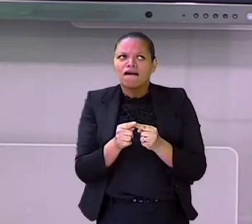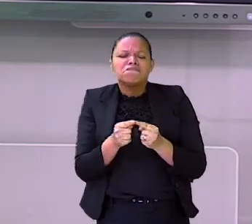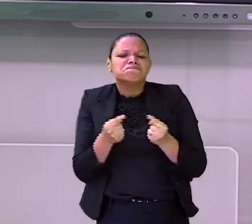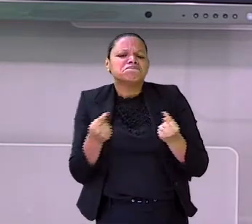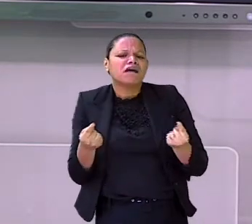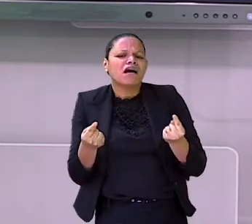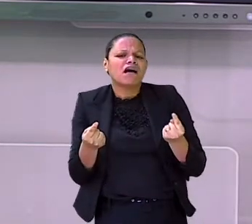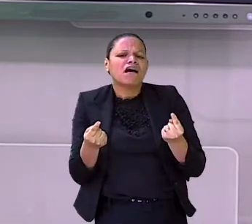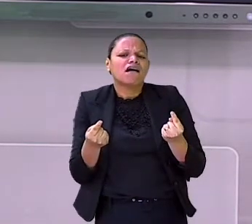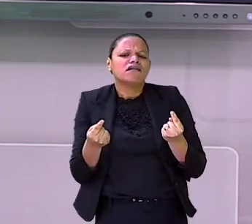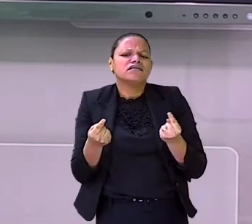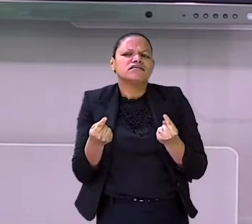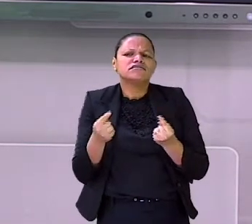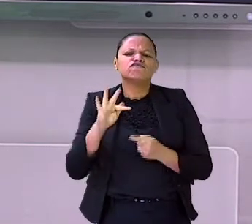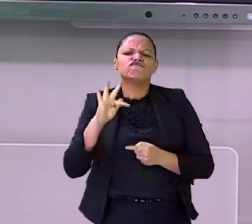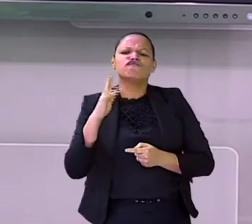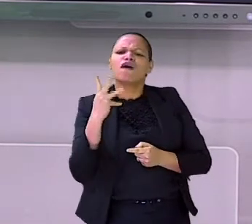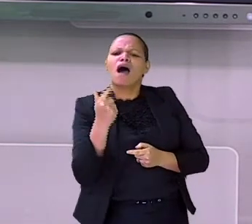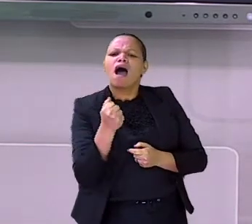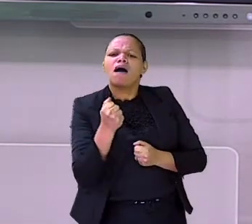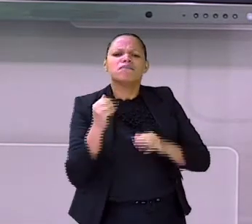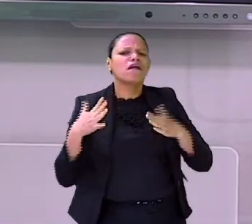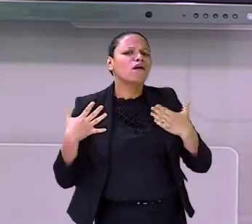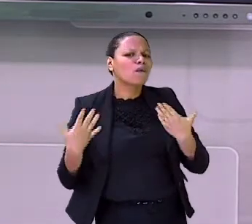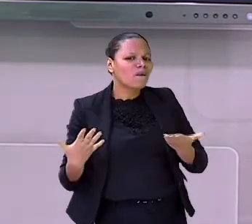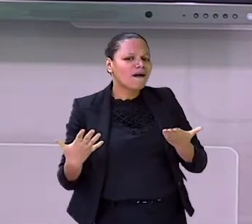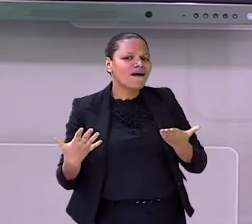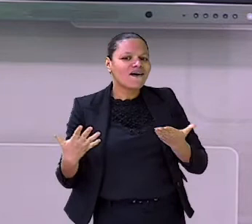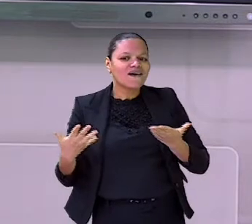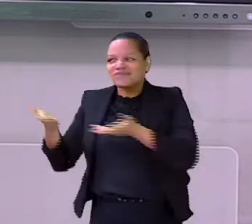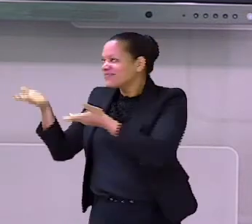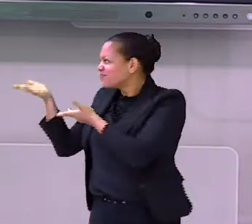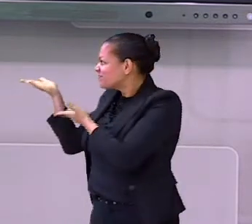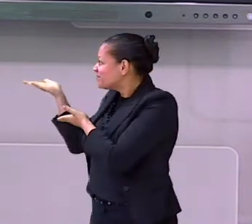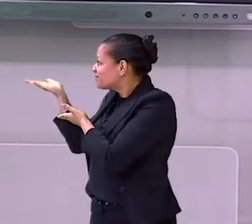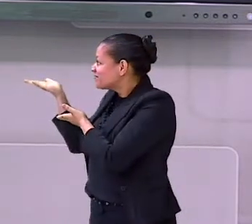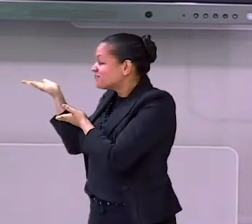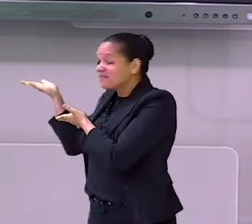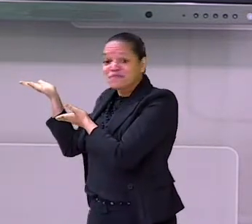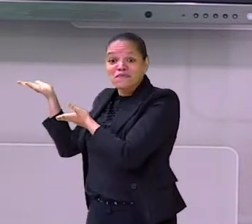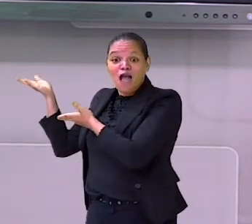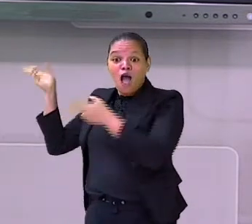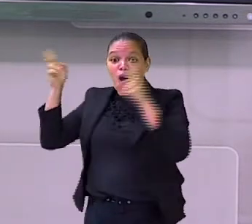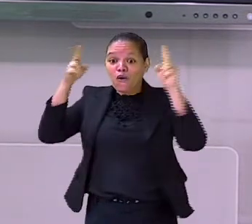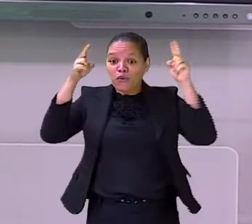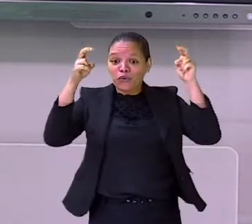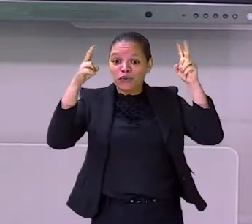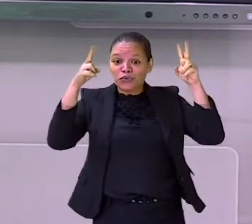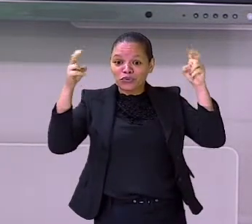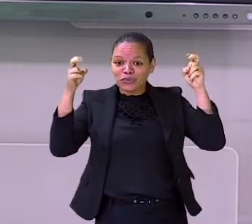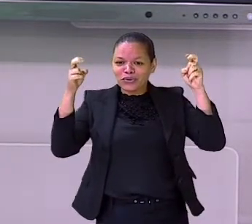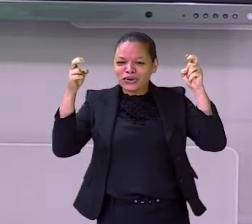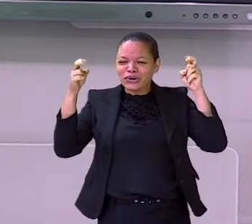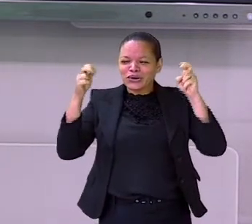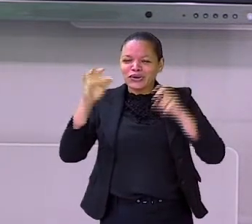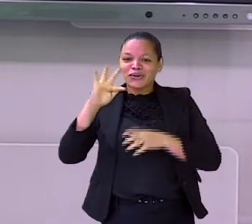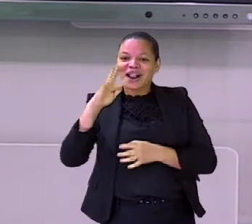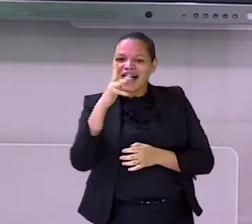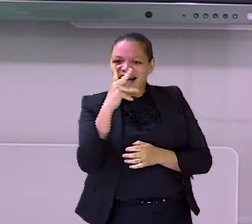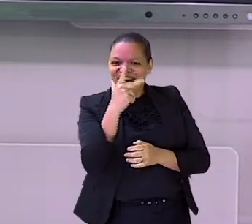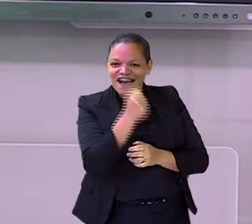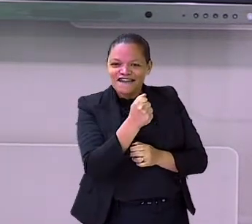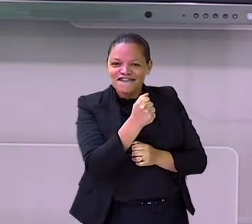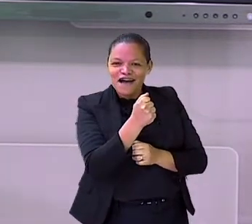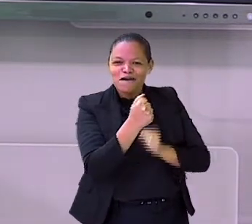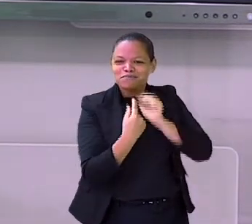professora, que fábula você trouxe? Olha que bacana! O título ou o nome da nossa fábula hoje